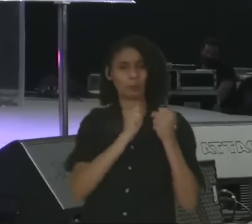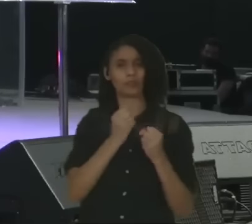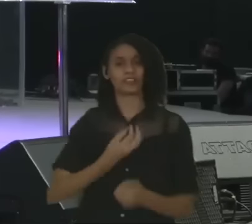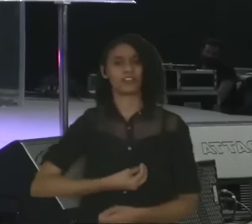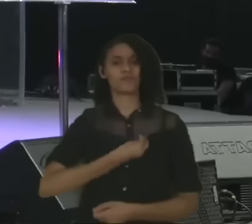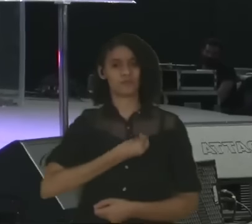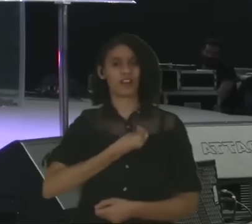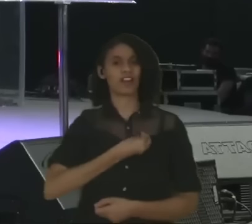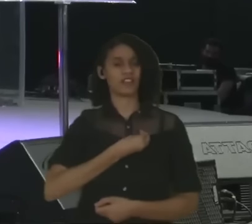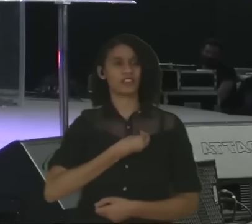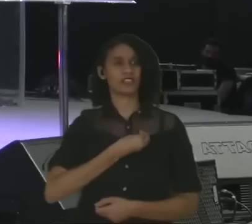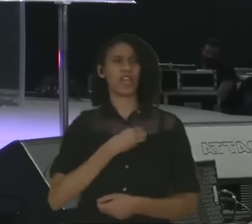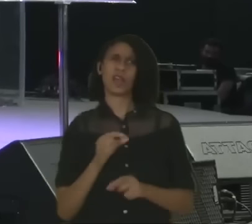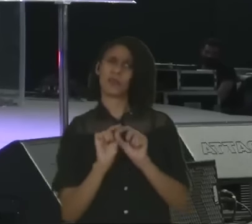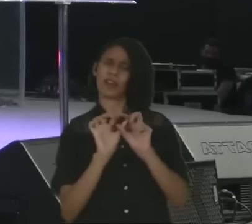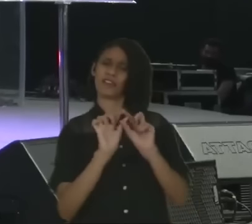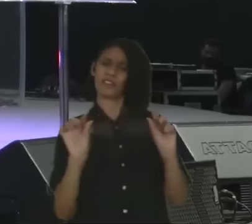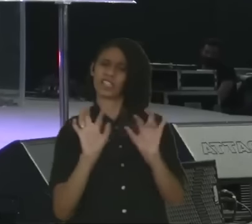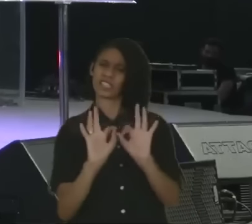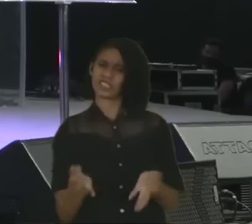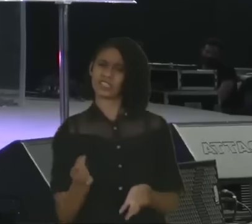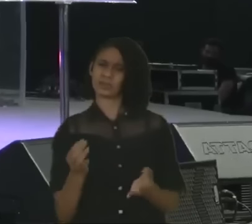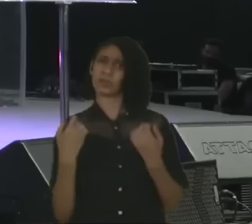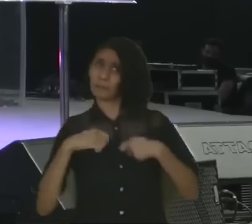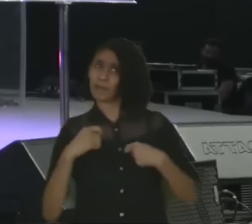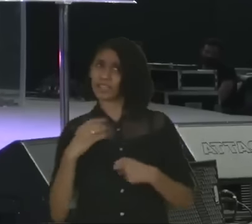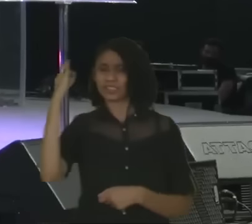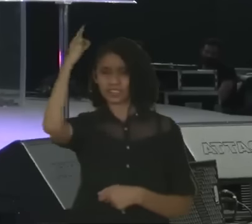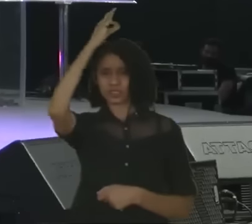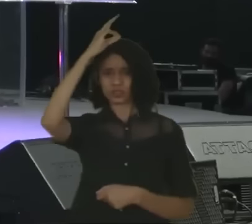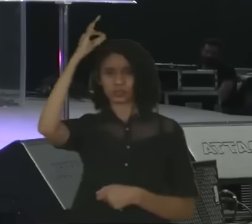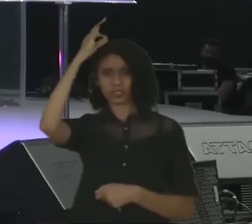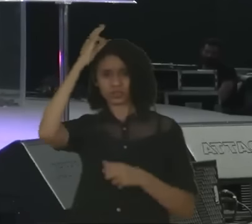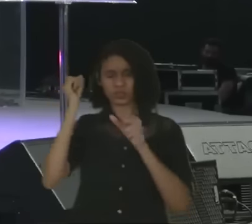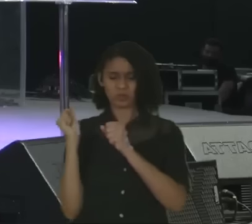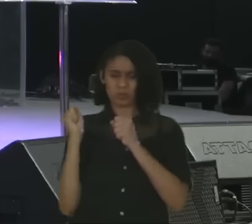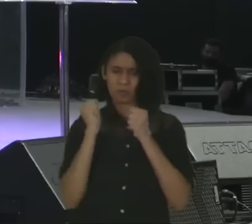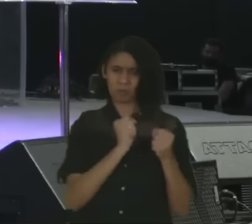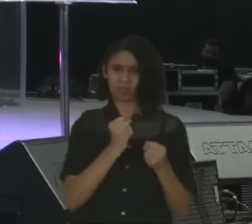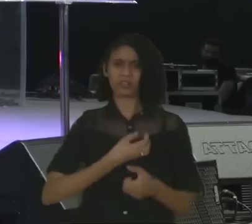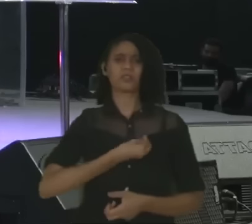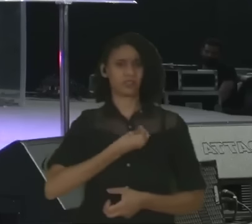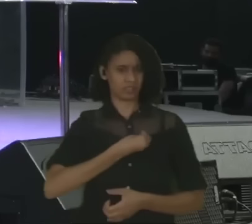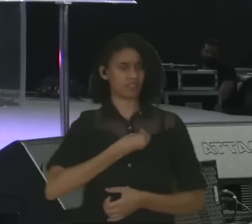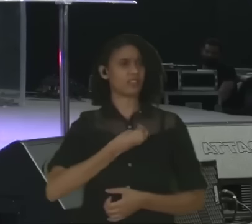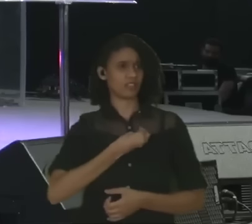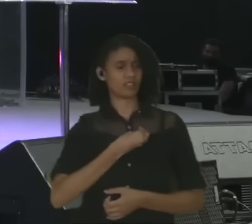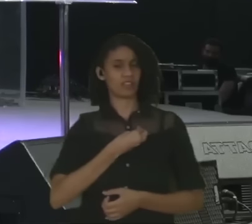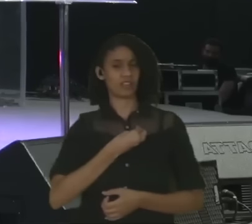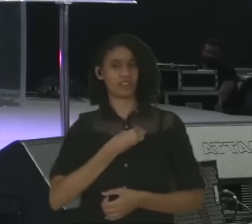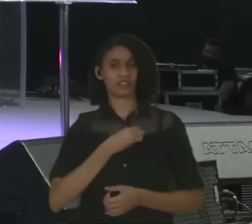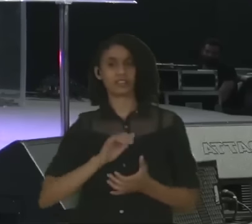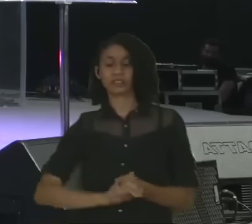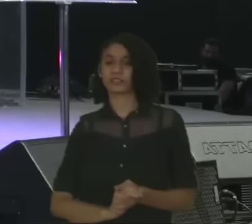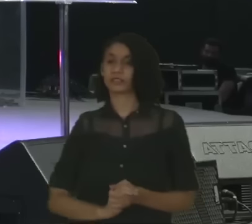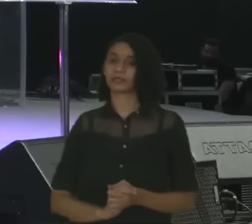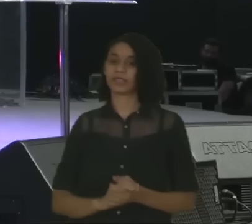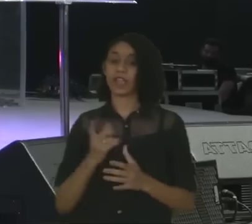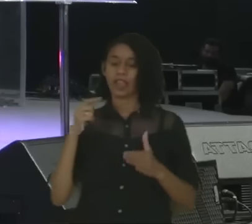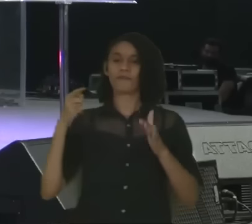dessa eu preciso poder do Espírito Santo para viver não é não não é simples não é muito profunda porque